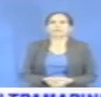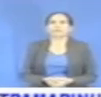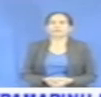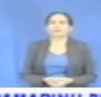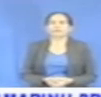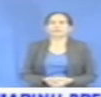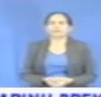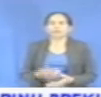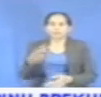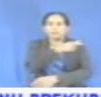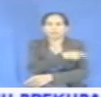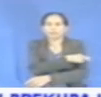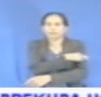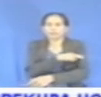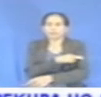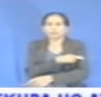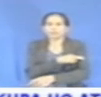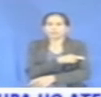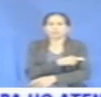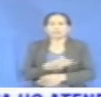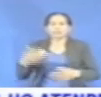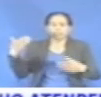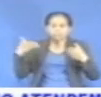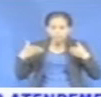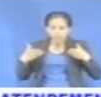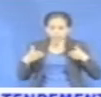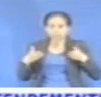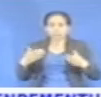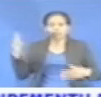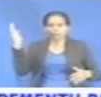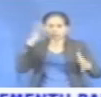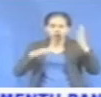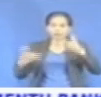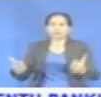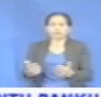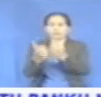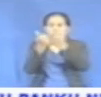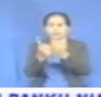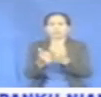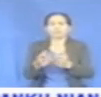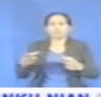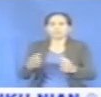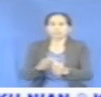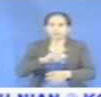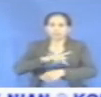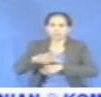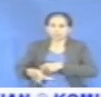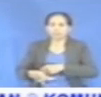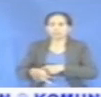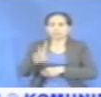Departamento de Emergência Hospital Nacional de Rejista, caso acidente de tráfico, Hamutuk Atu Sida Lima Nulu Restringido, durante Fulan